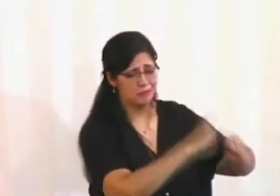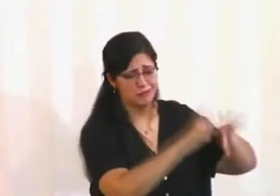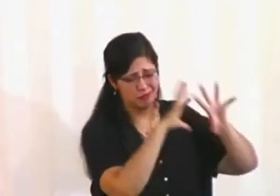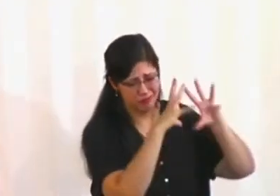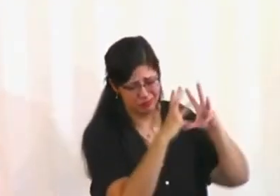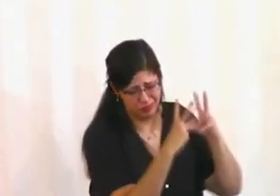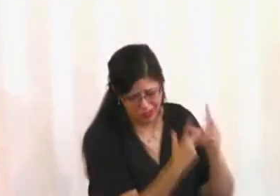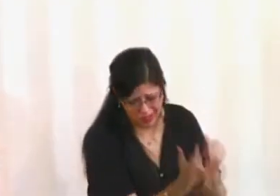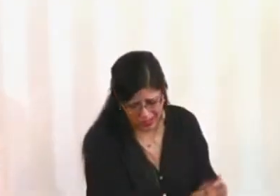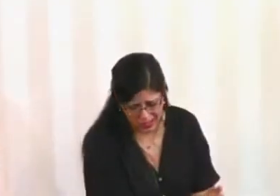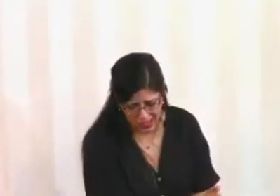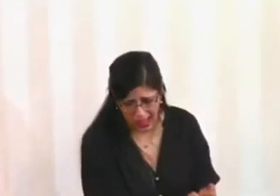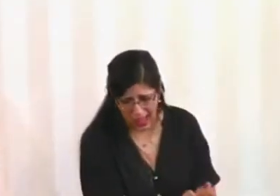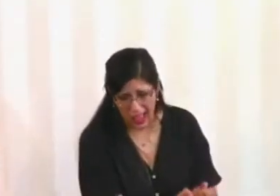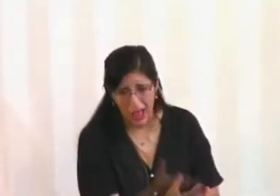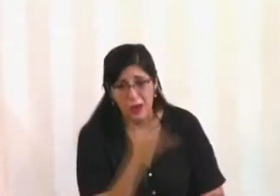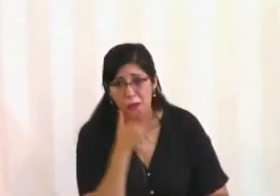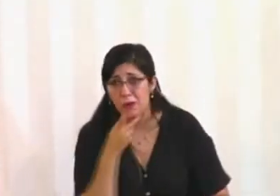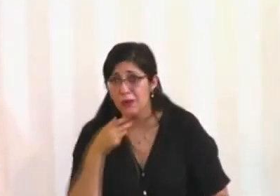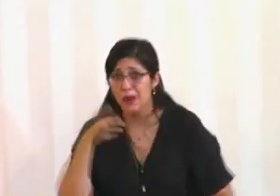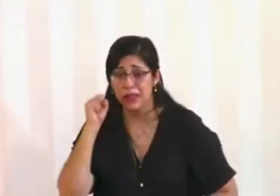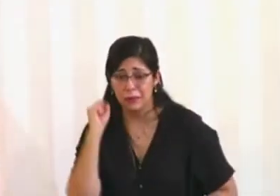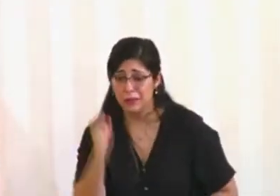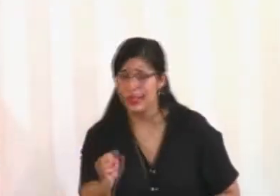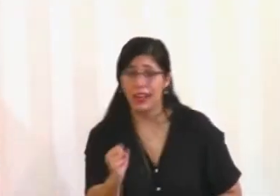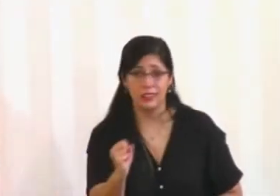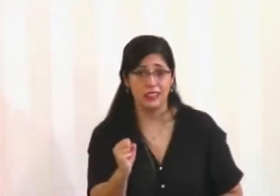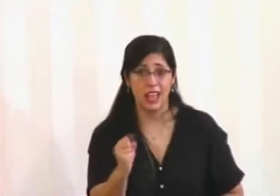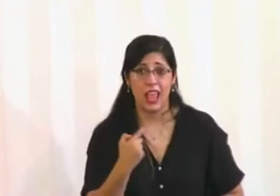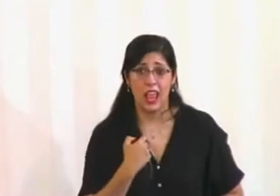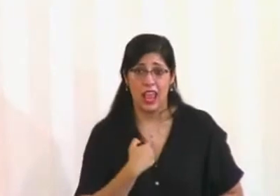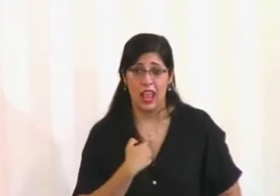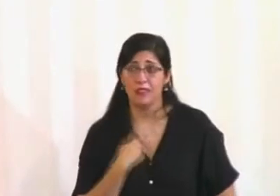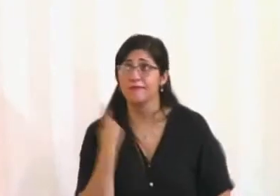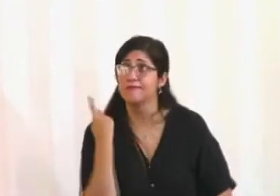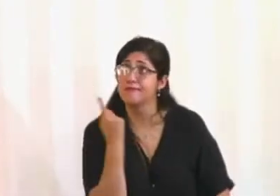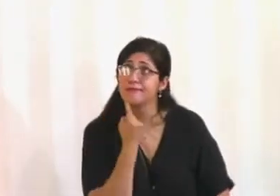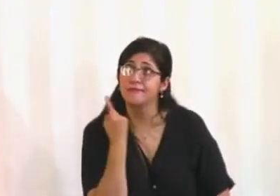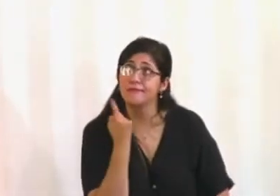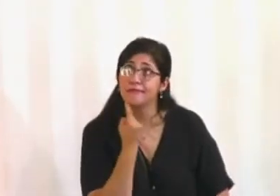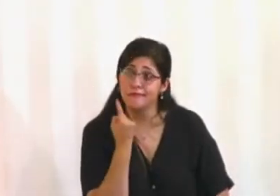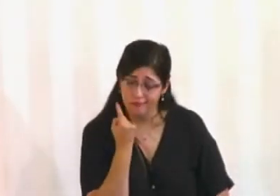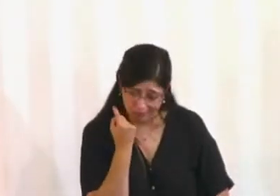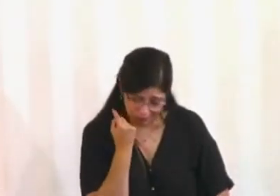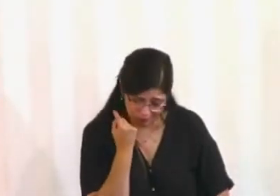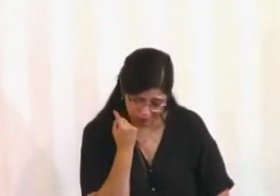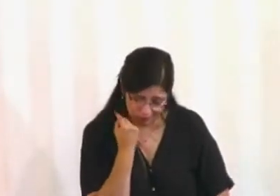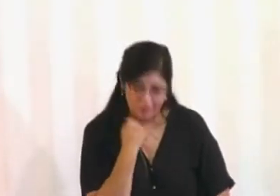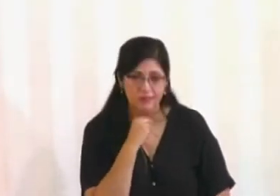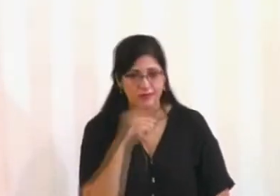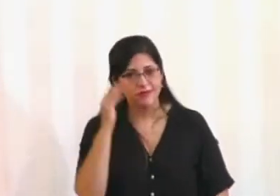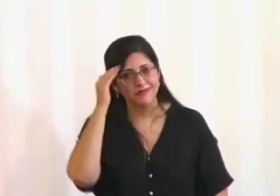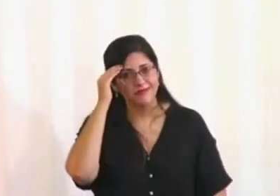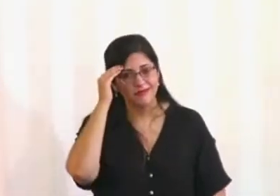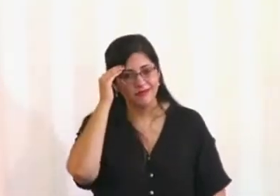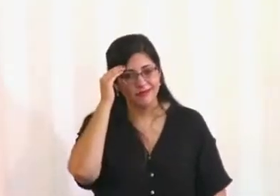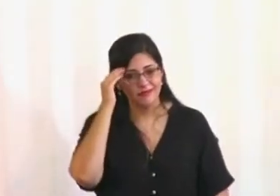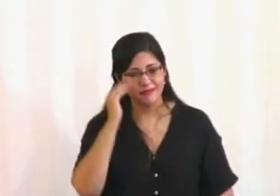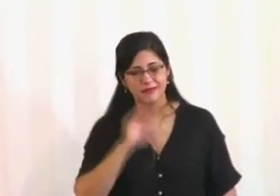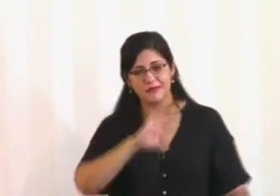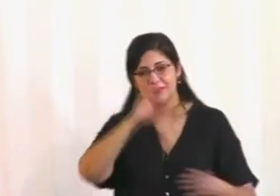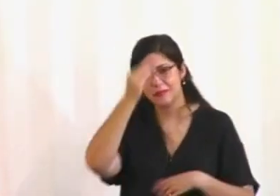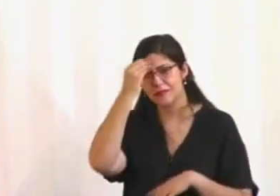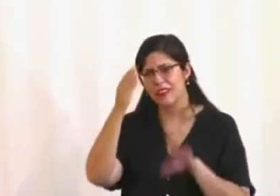aqui. E eu fiquei só. Você já disse isso alguma vez na sua vida?